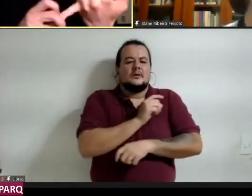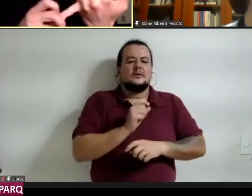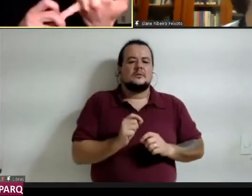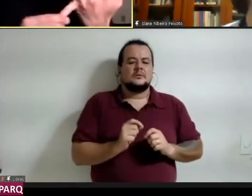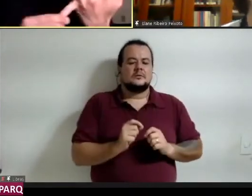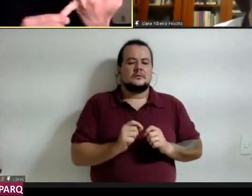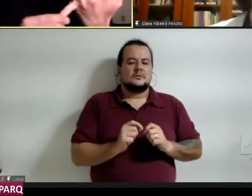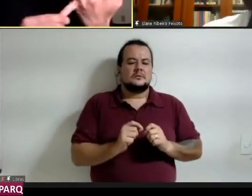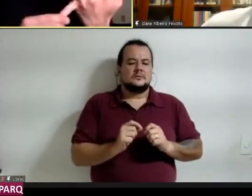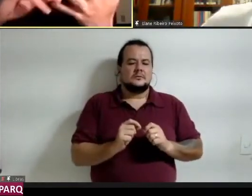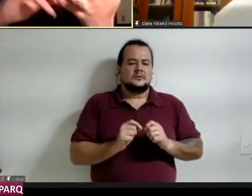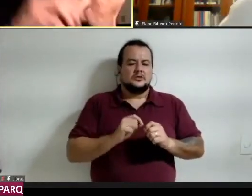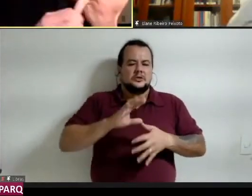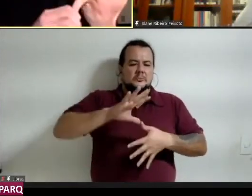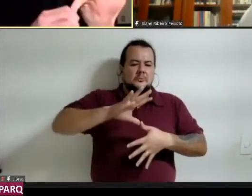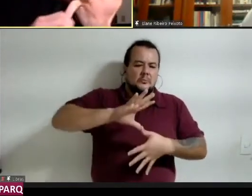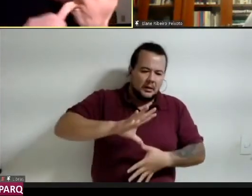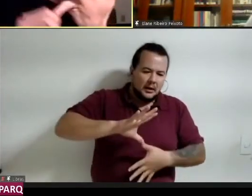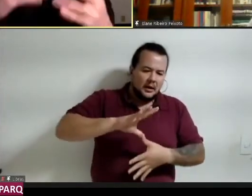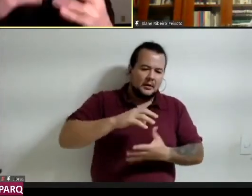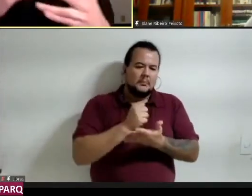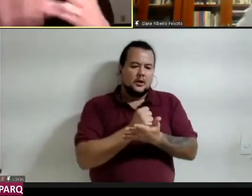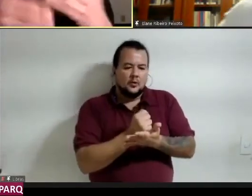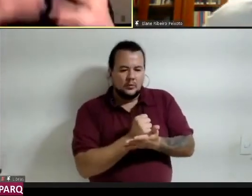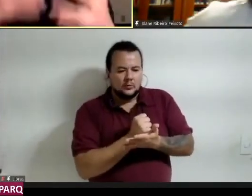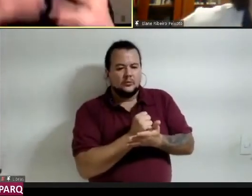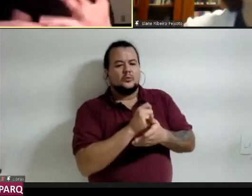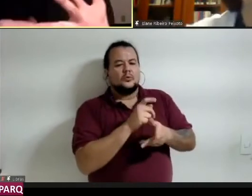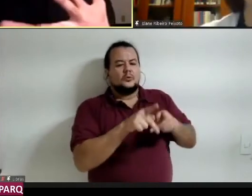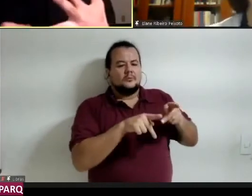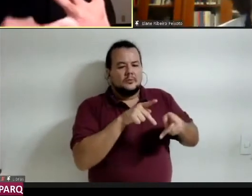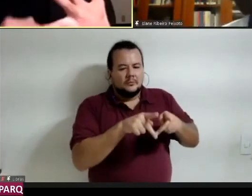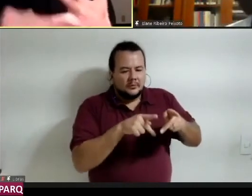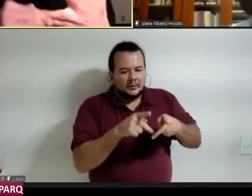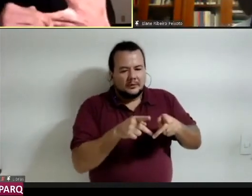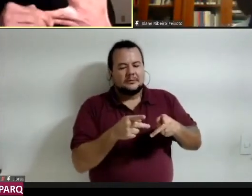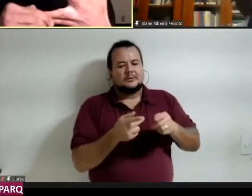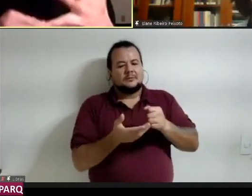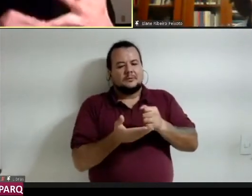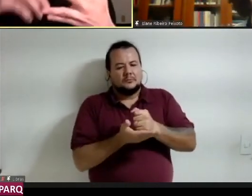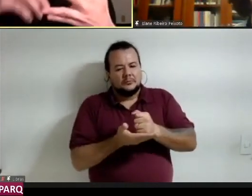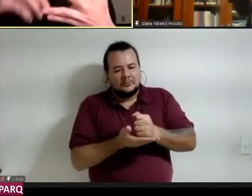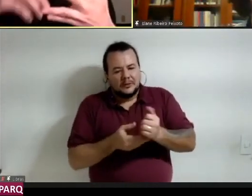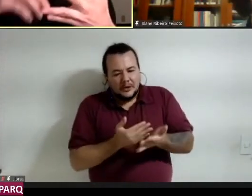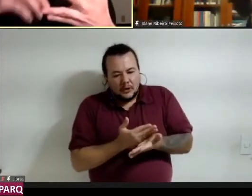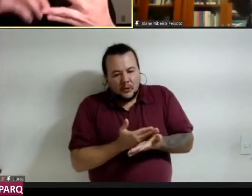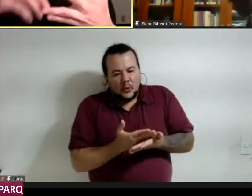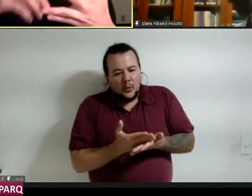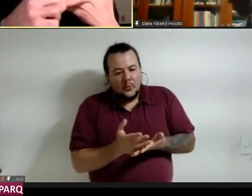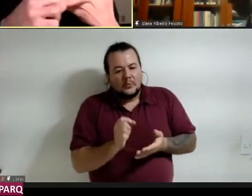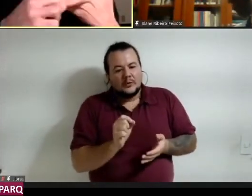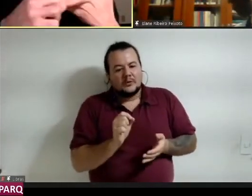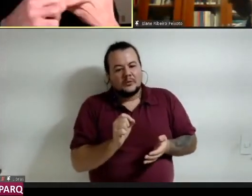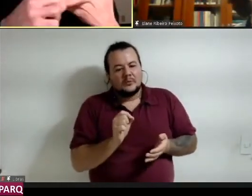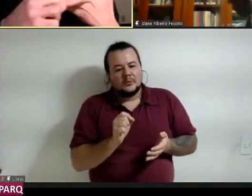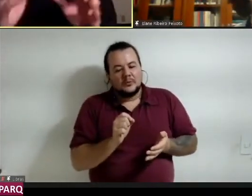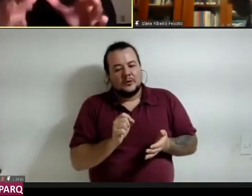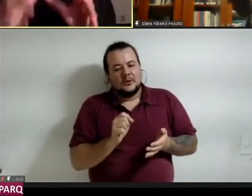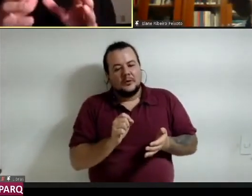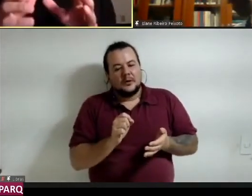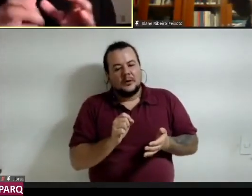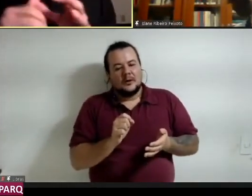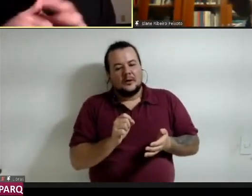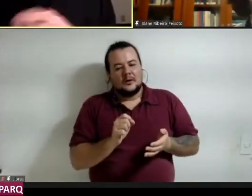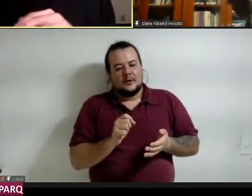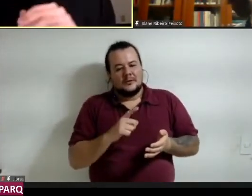de mapeamento, controle populacional, através do começo do que viria a ser um censo, através... Tem um